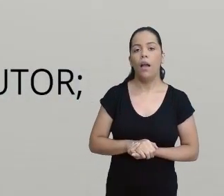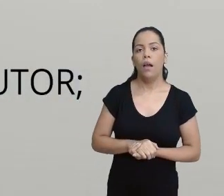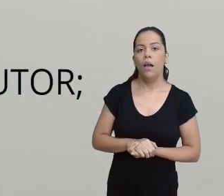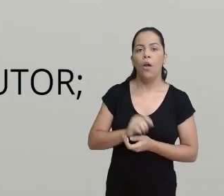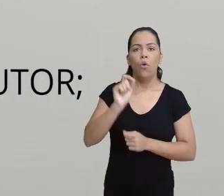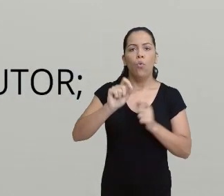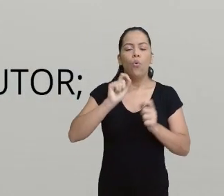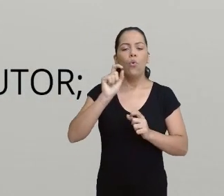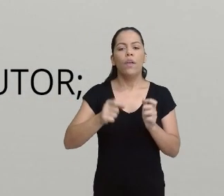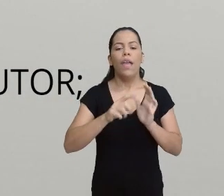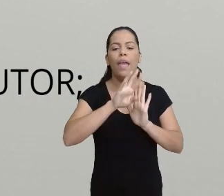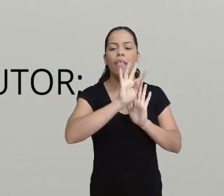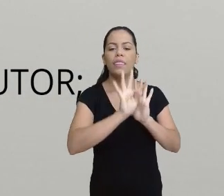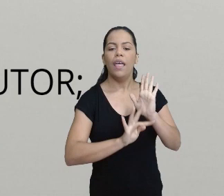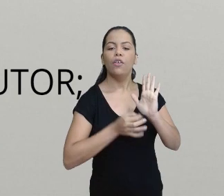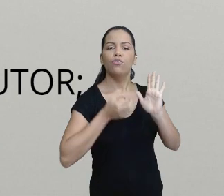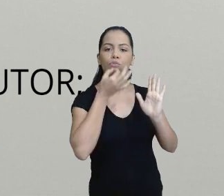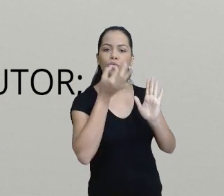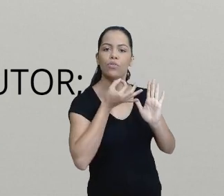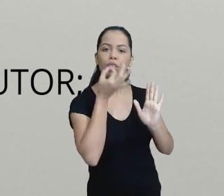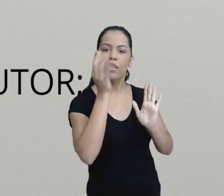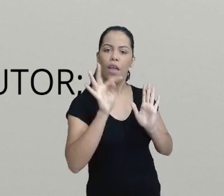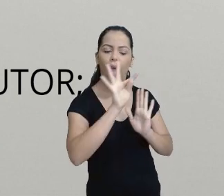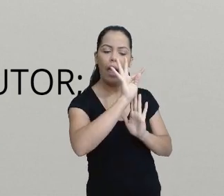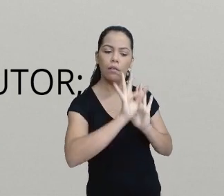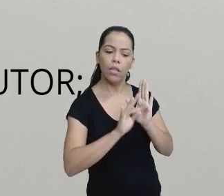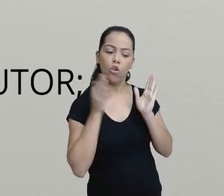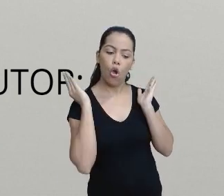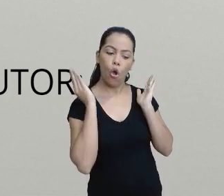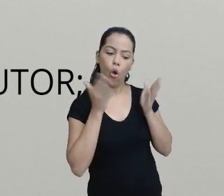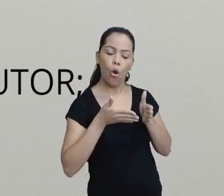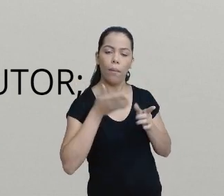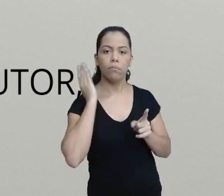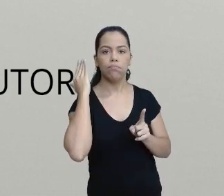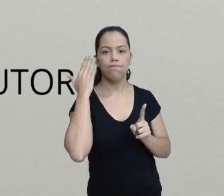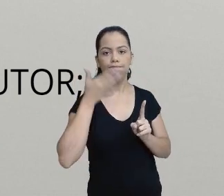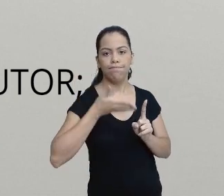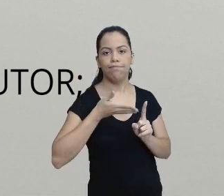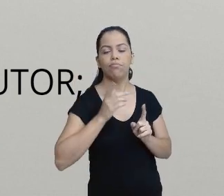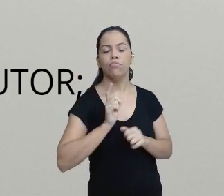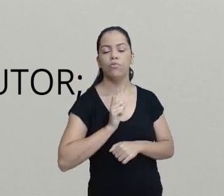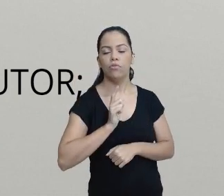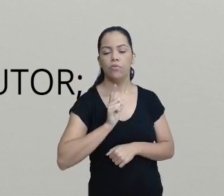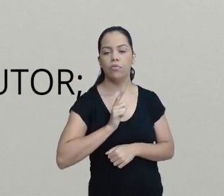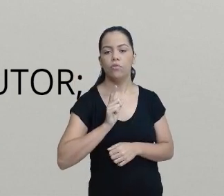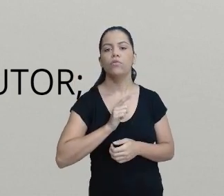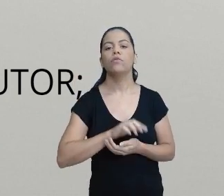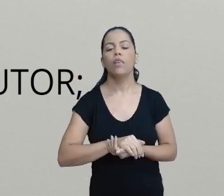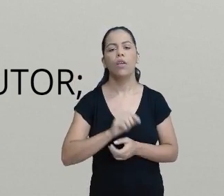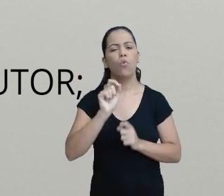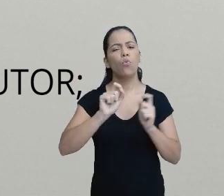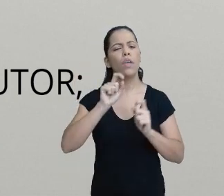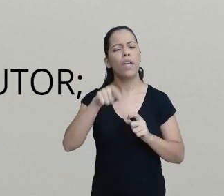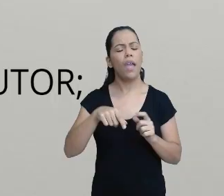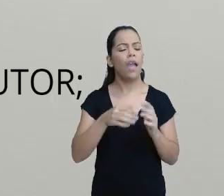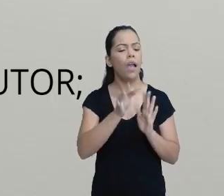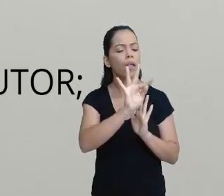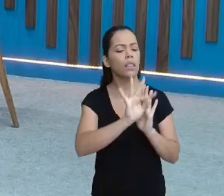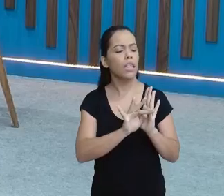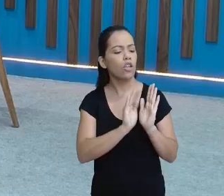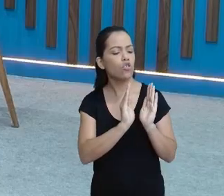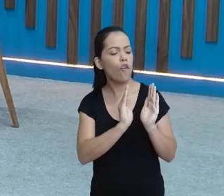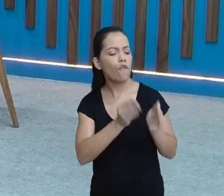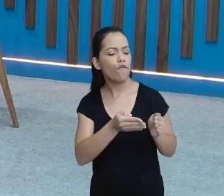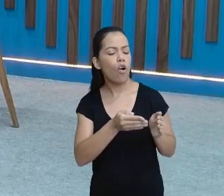O que é a resenha crítica? É um texto objetivo. E o que isso quer dizer no texto objetivo? Quer dizer que você vai tentar